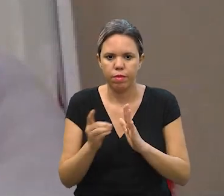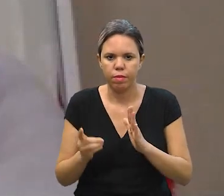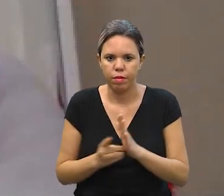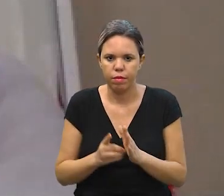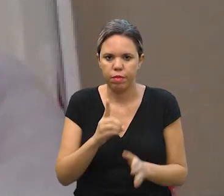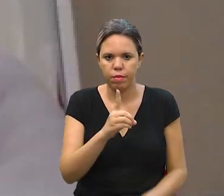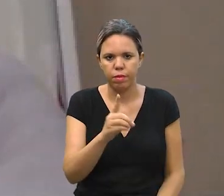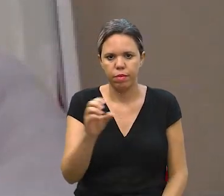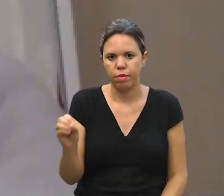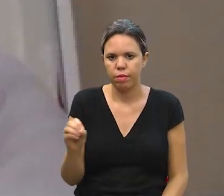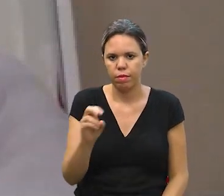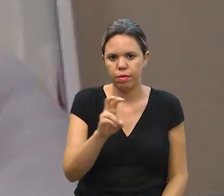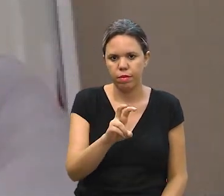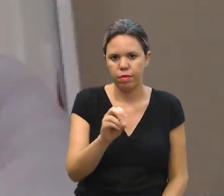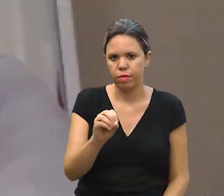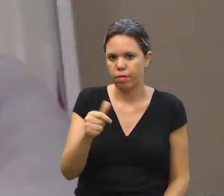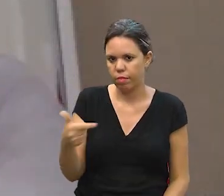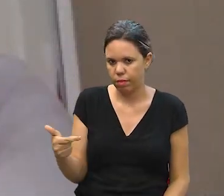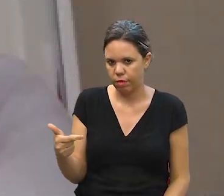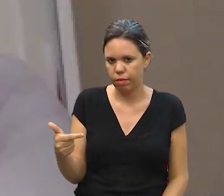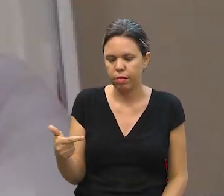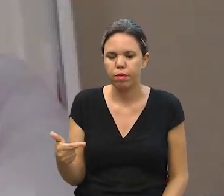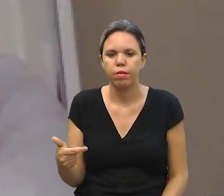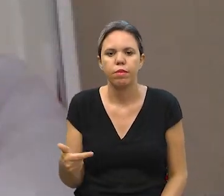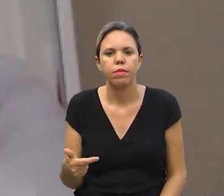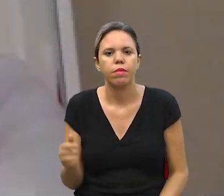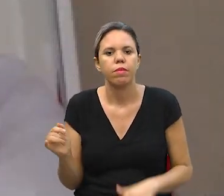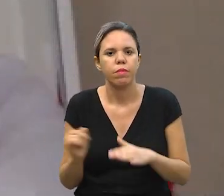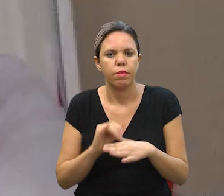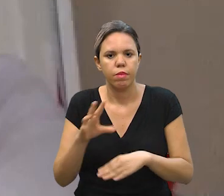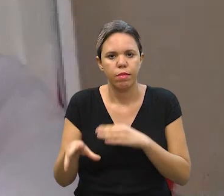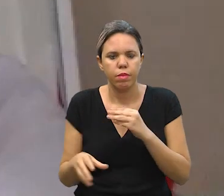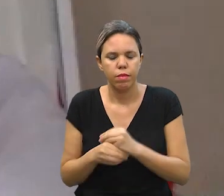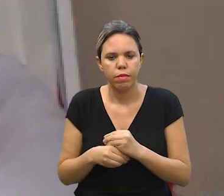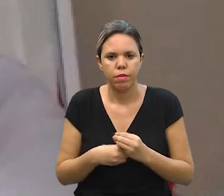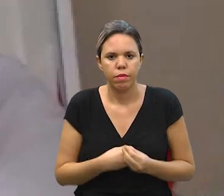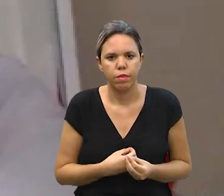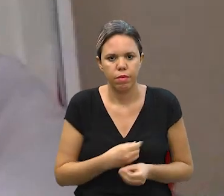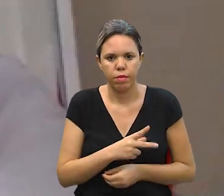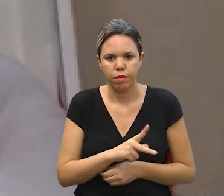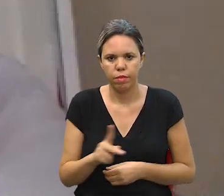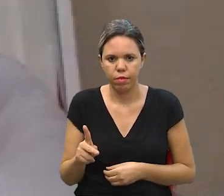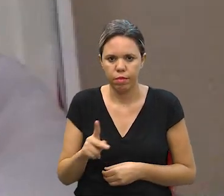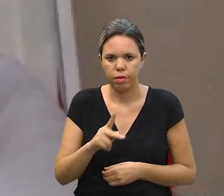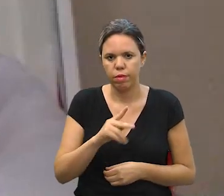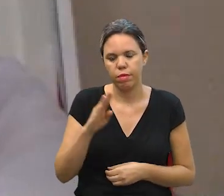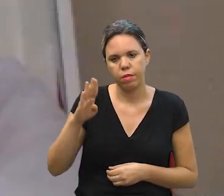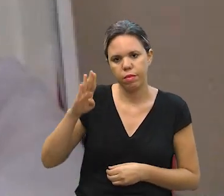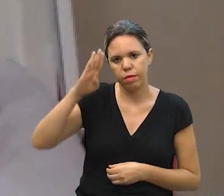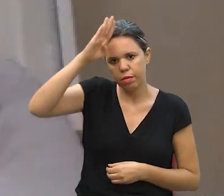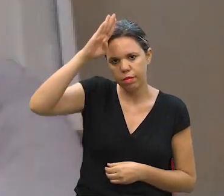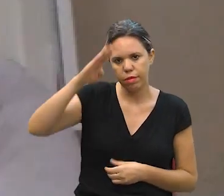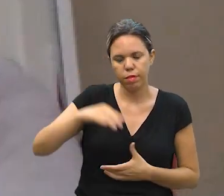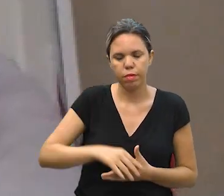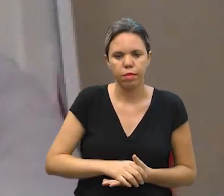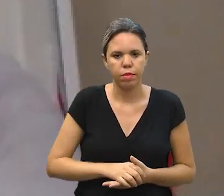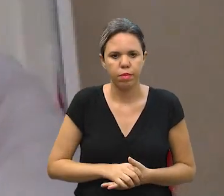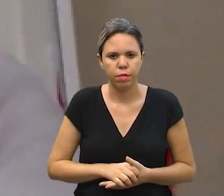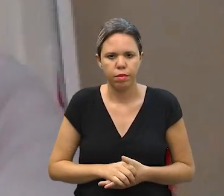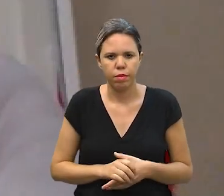decreto 10.502, que foi instituído pelo presidente Jair